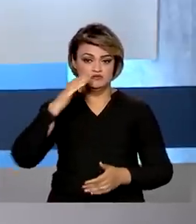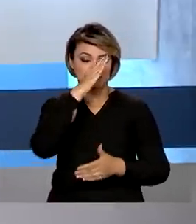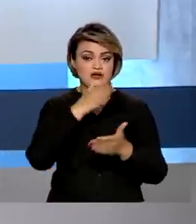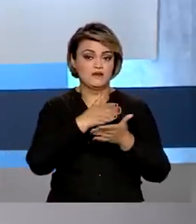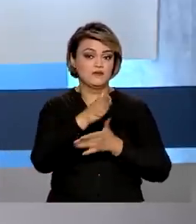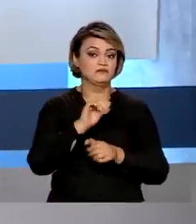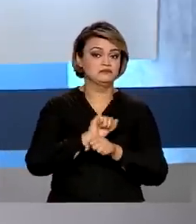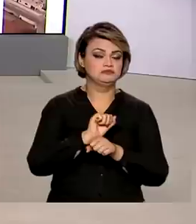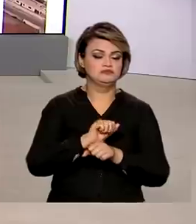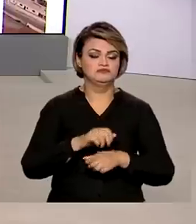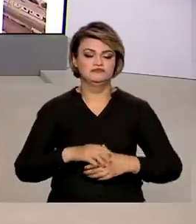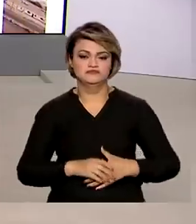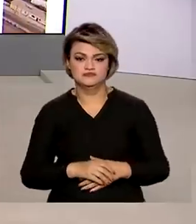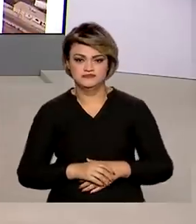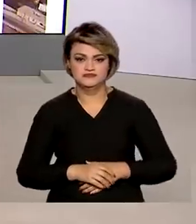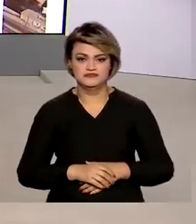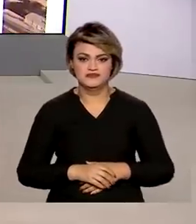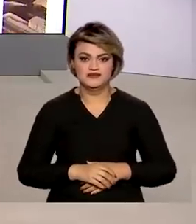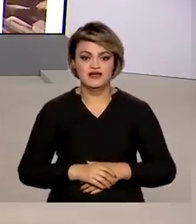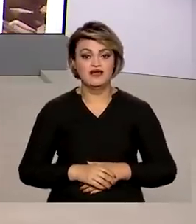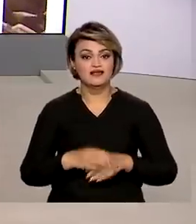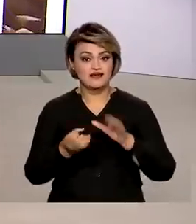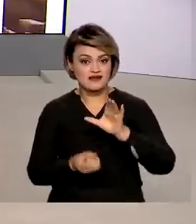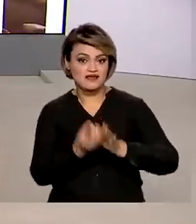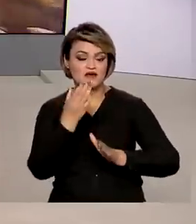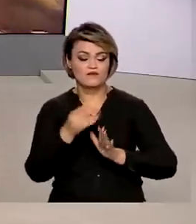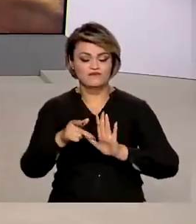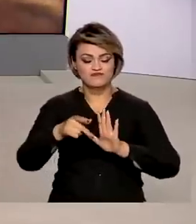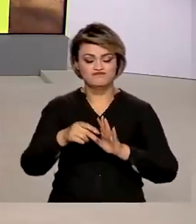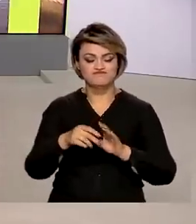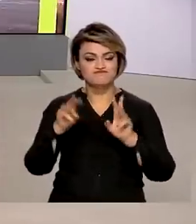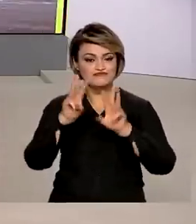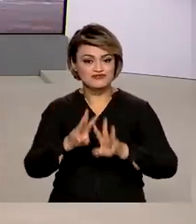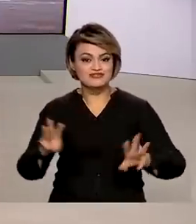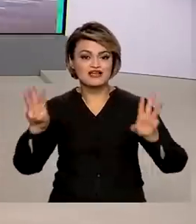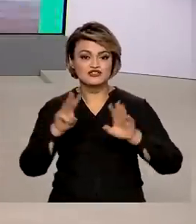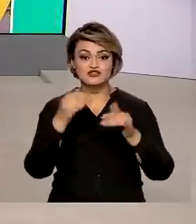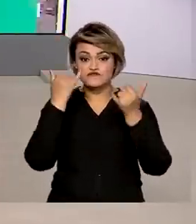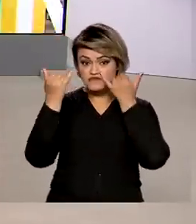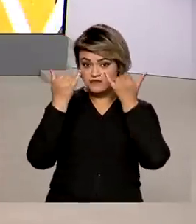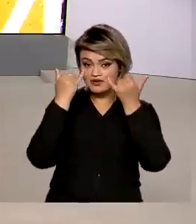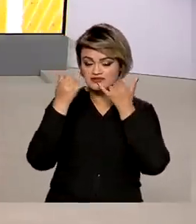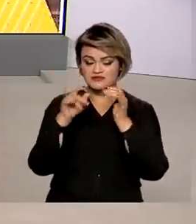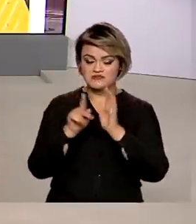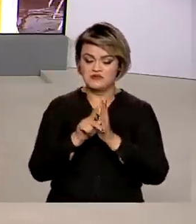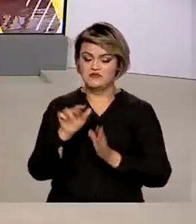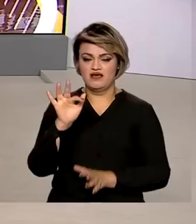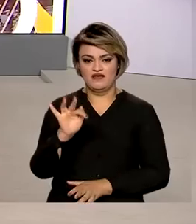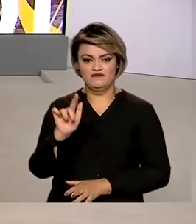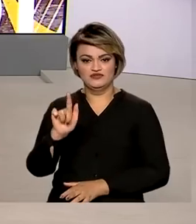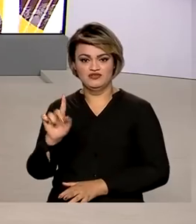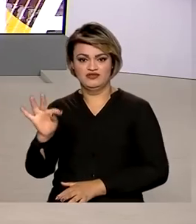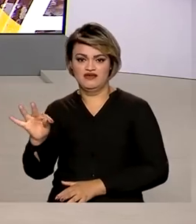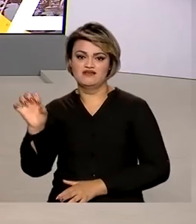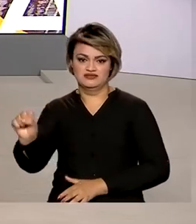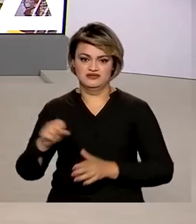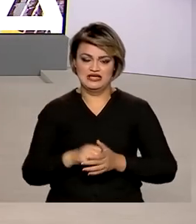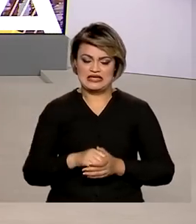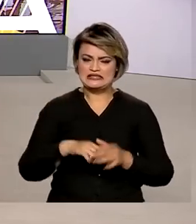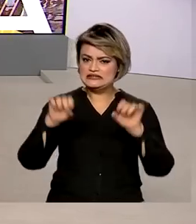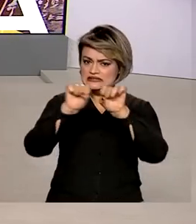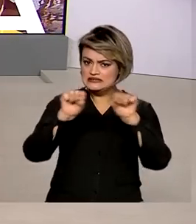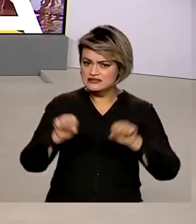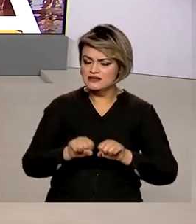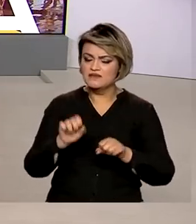presidente Jair bolsonaro e foi lançado um portal com informações sobre o FGTS digital o